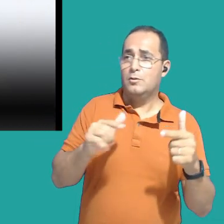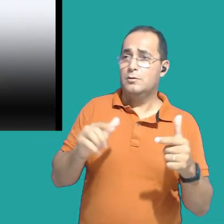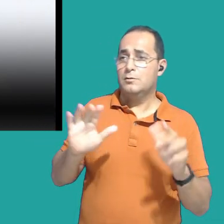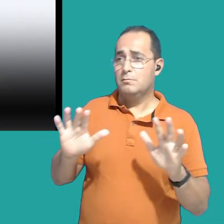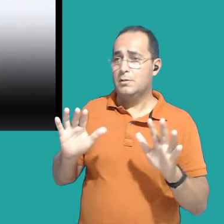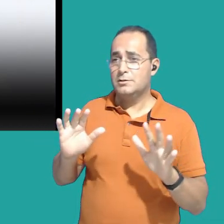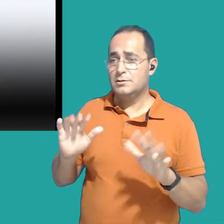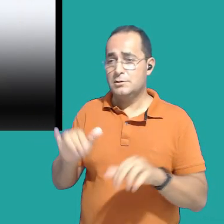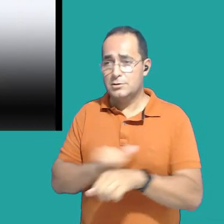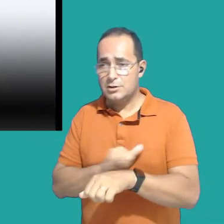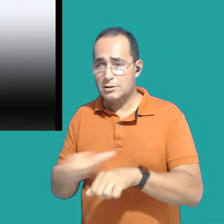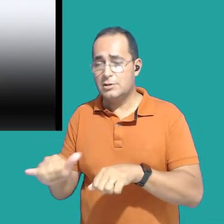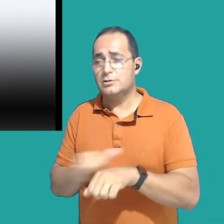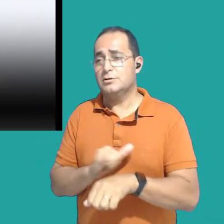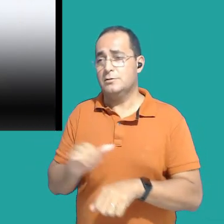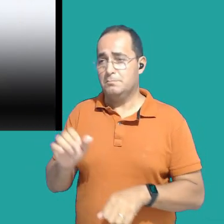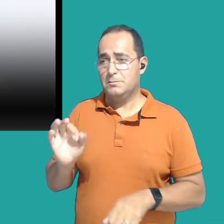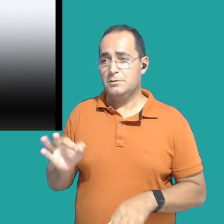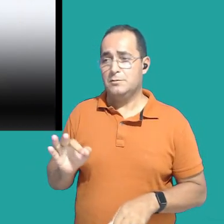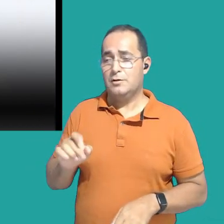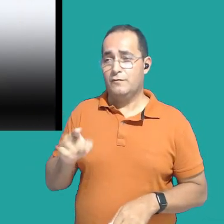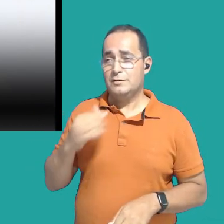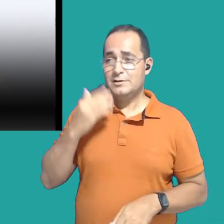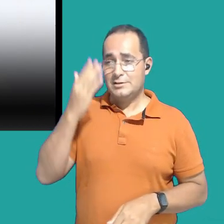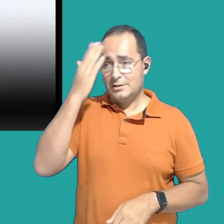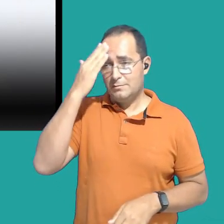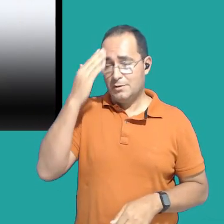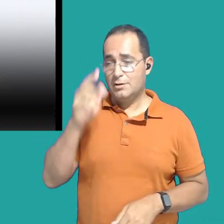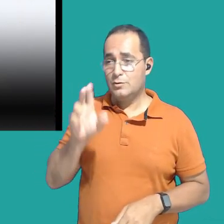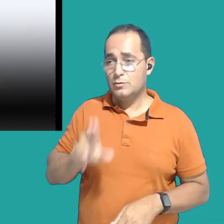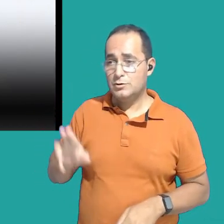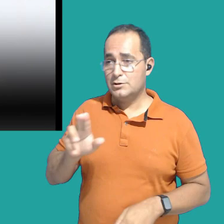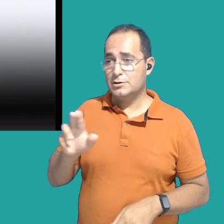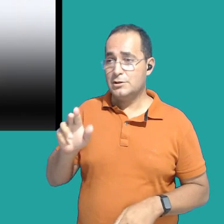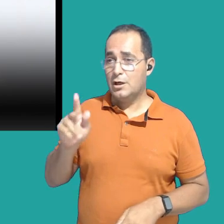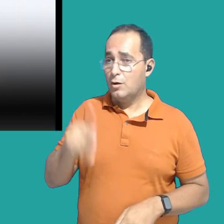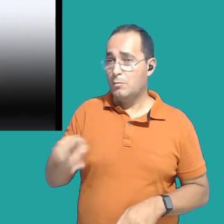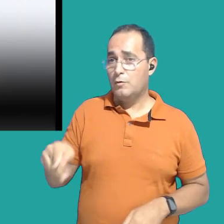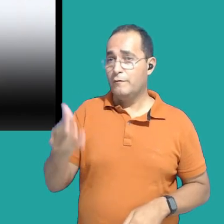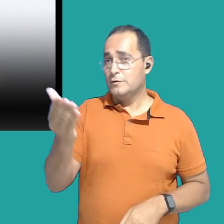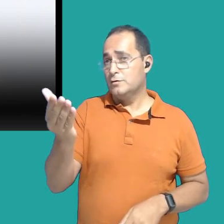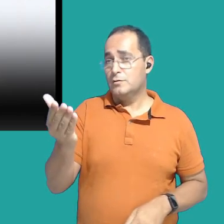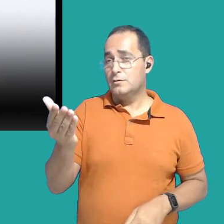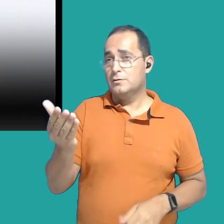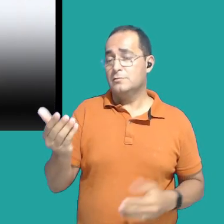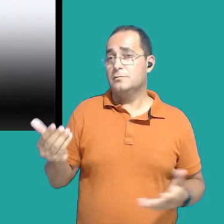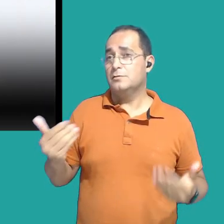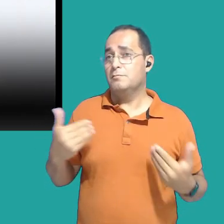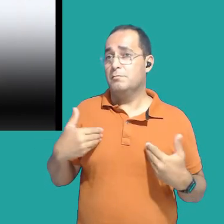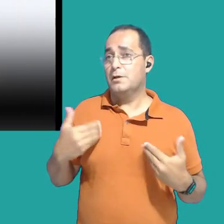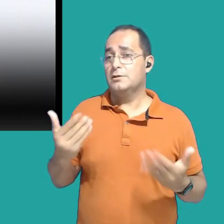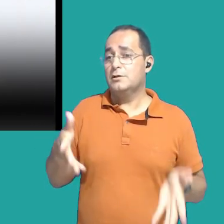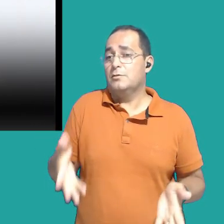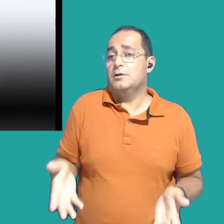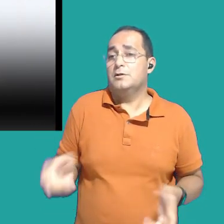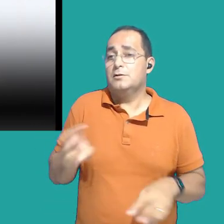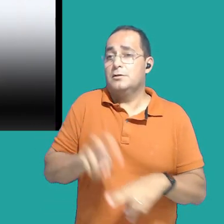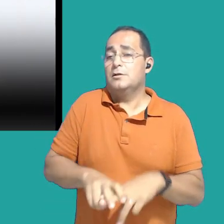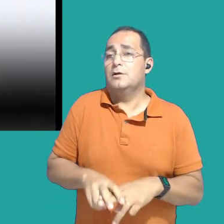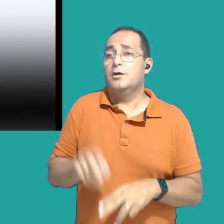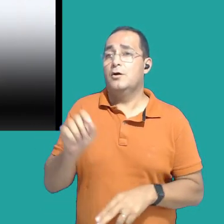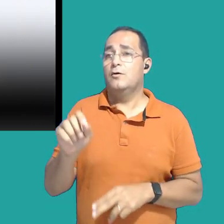mas é questão realmente de estratégia, sabe? É você saber utilizar ali, o próprio professor também dizer que parte eu tenho